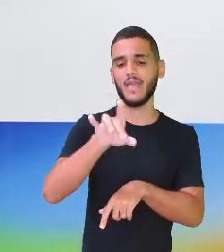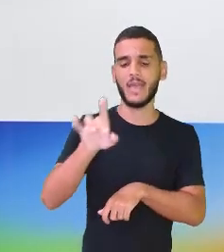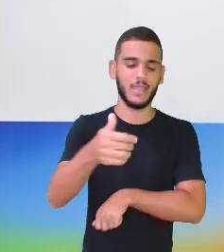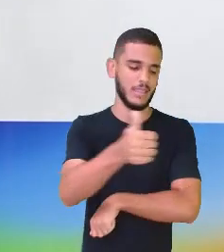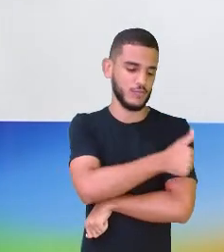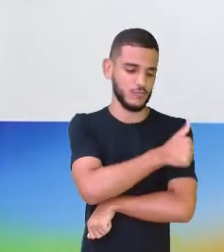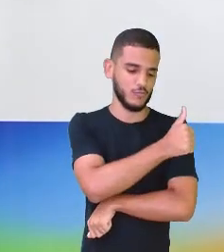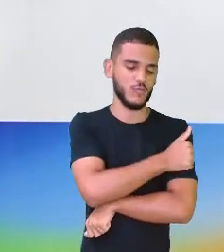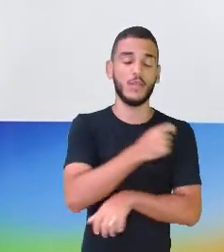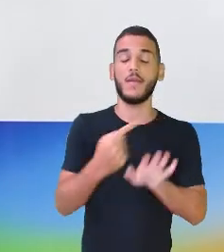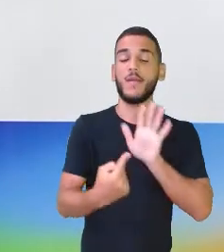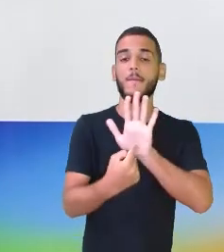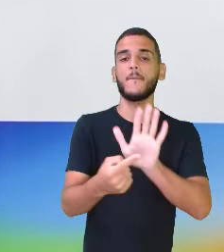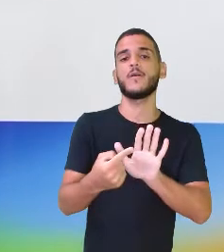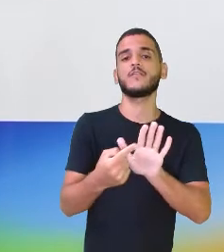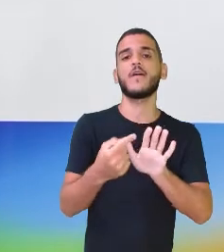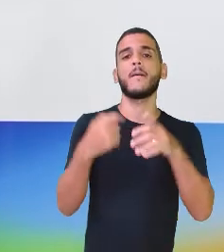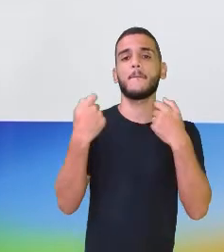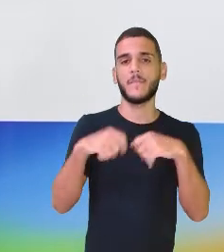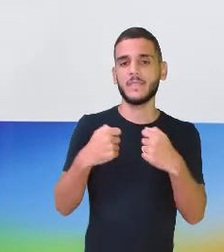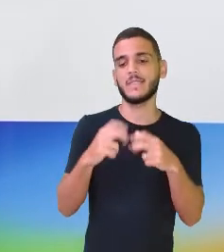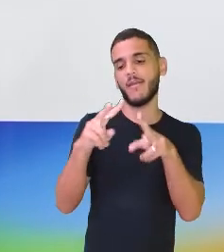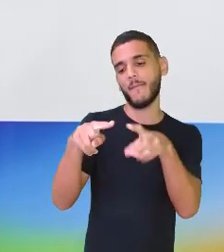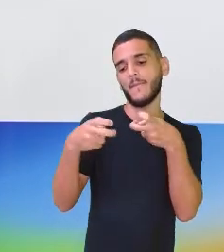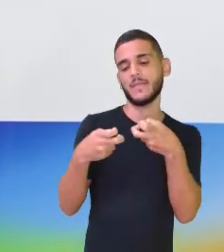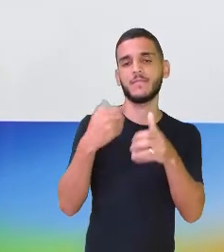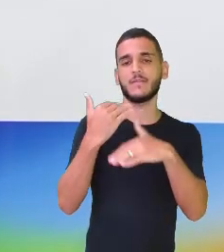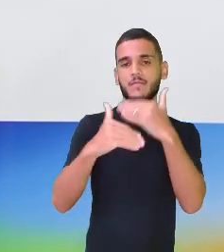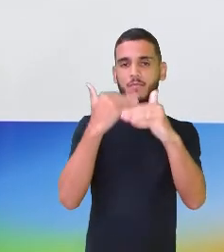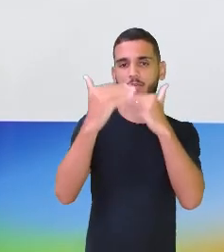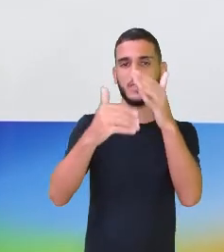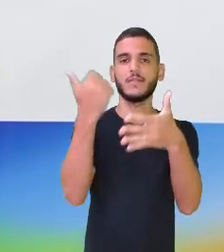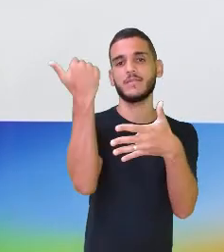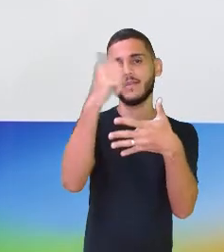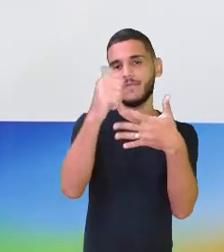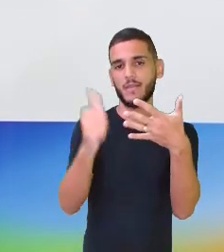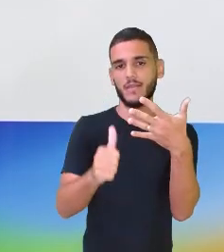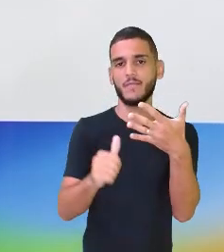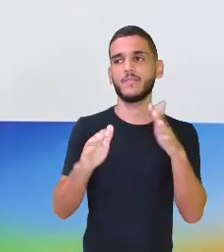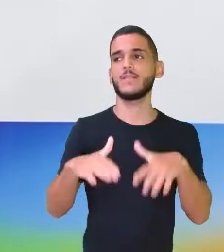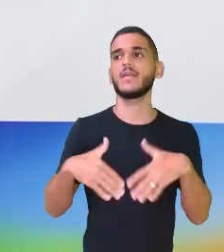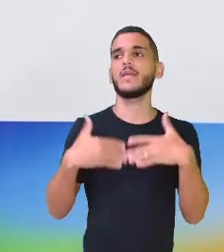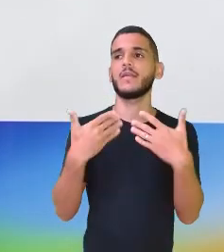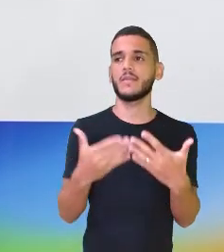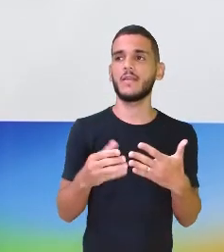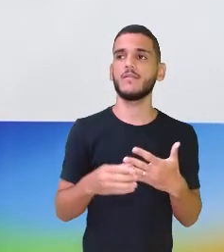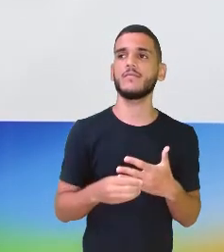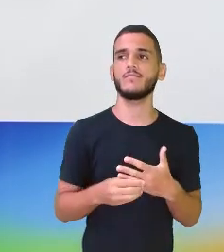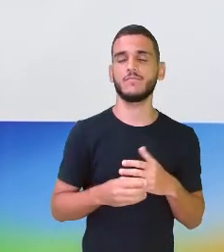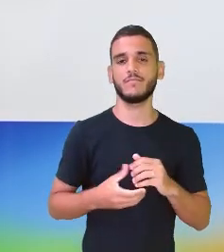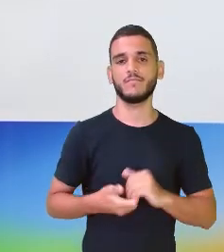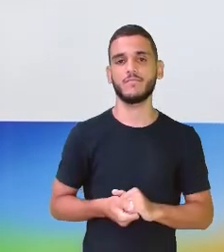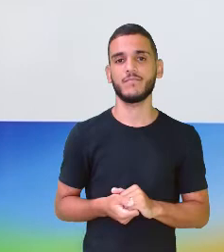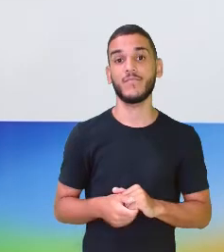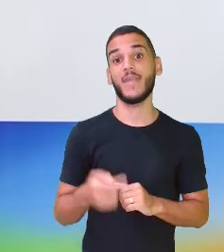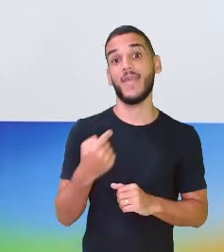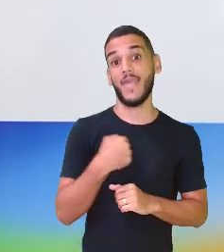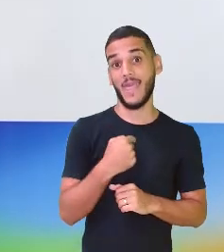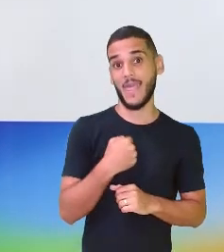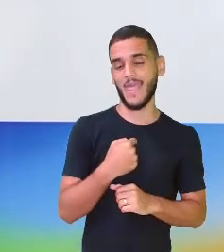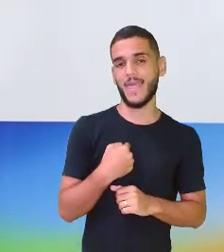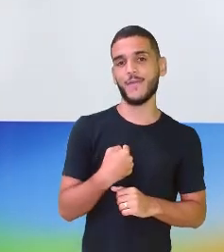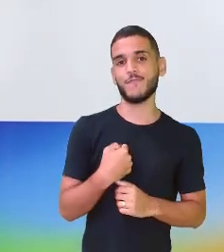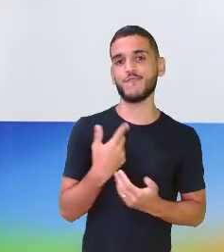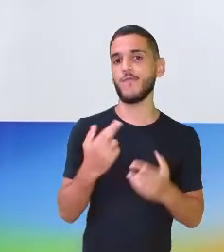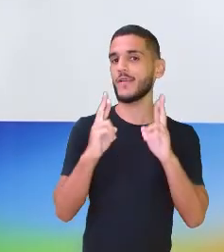e tudo isso precisa ser percebido no processo de avaliação. Então, eu espero que vocês